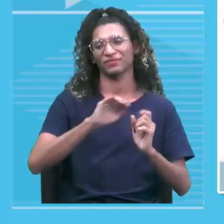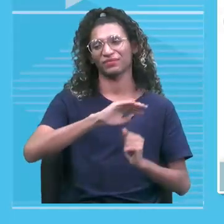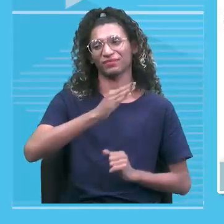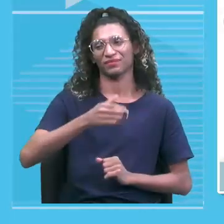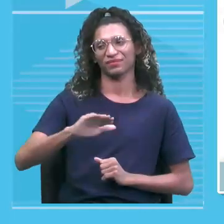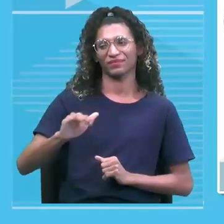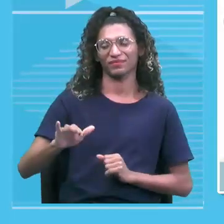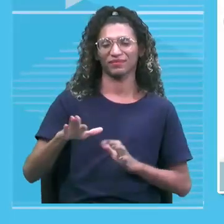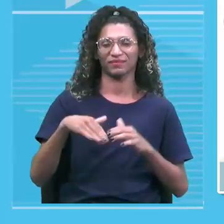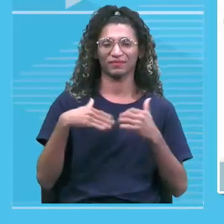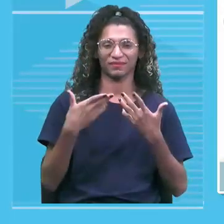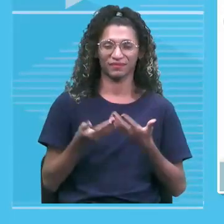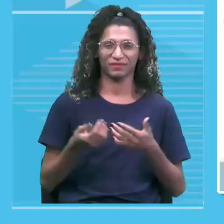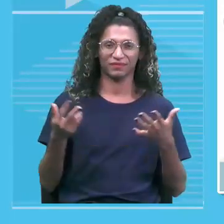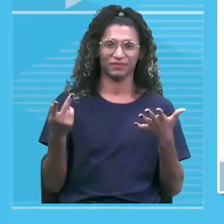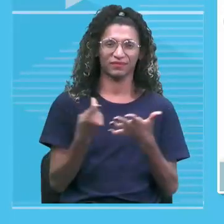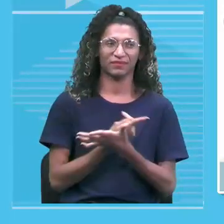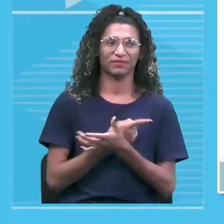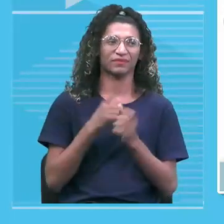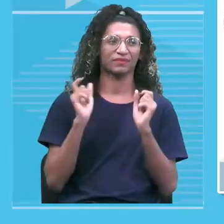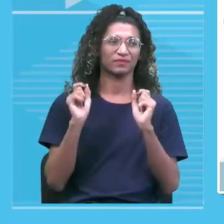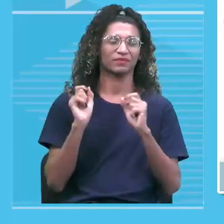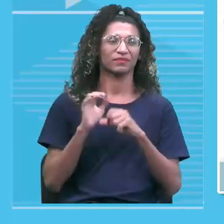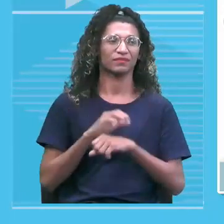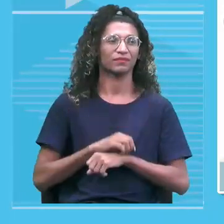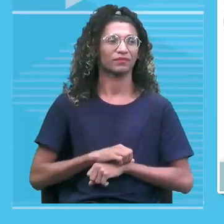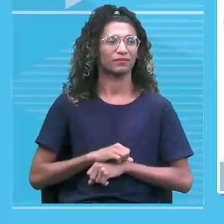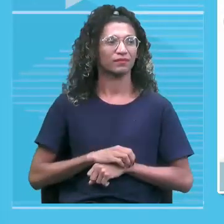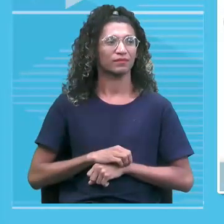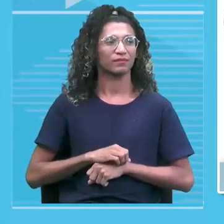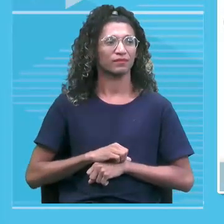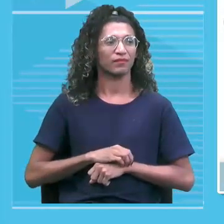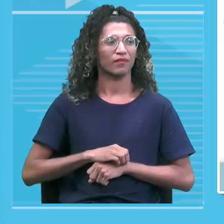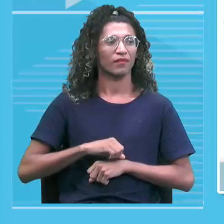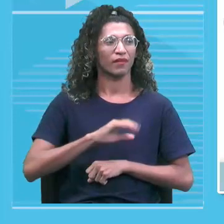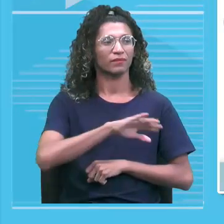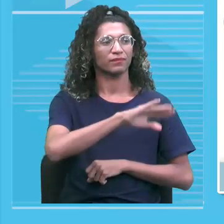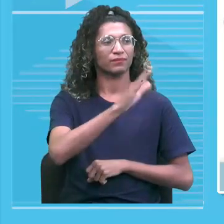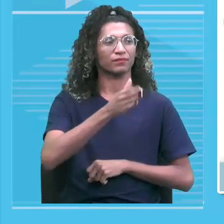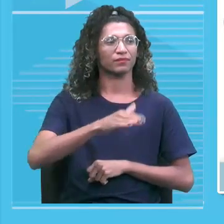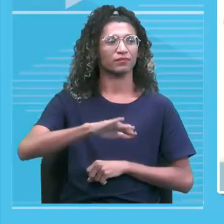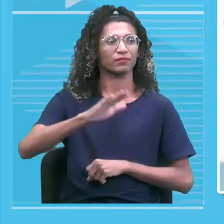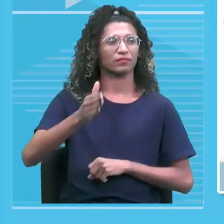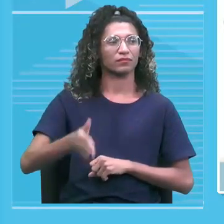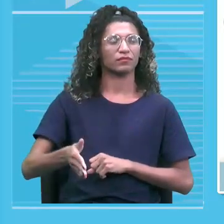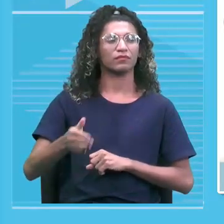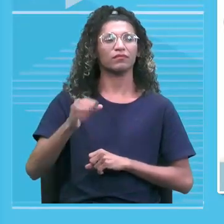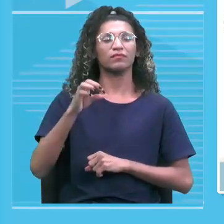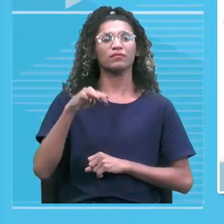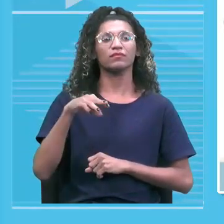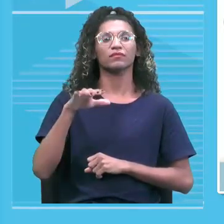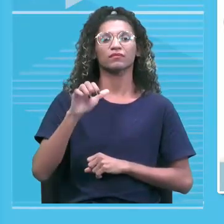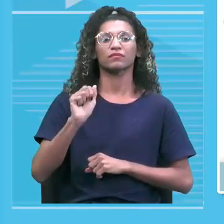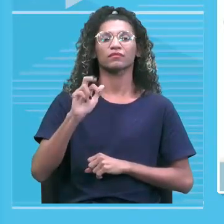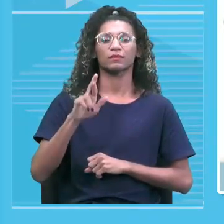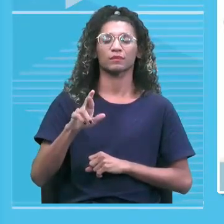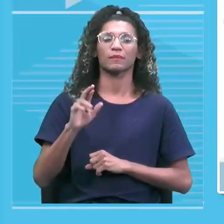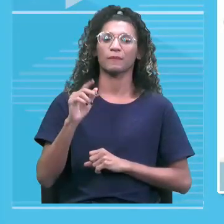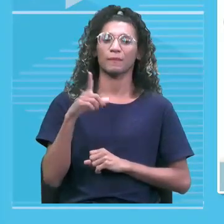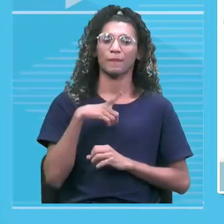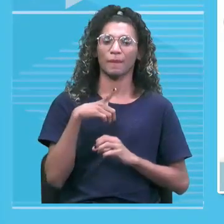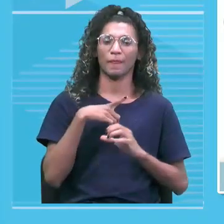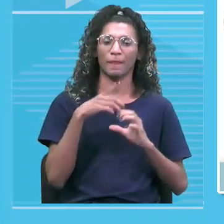galerinha que que vai acontecer como as ondas do mar são mistas ela vai ter que ter as características